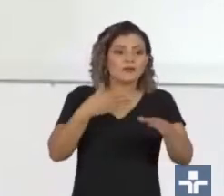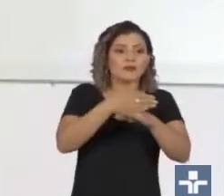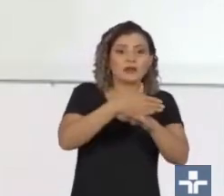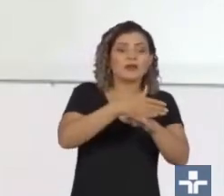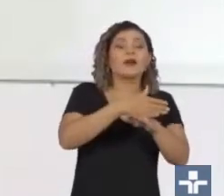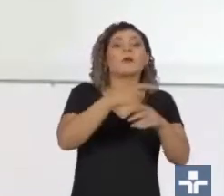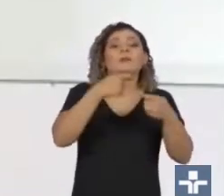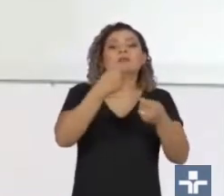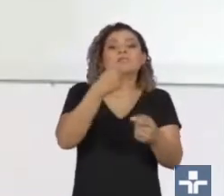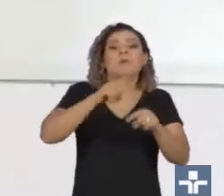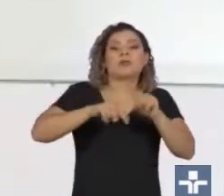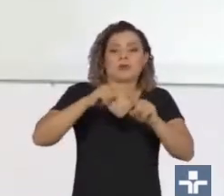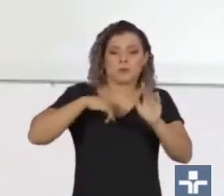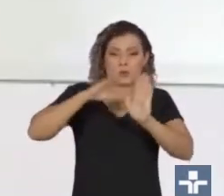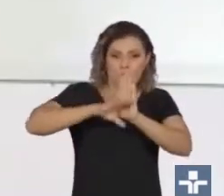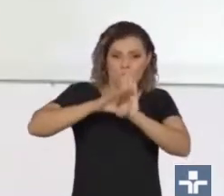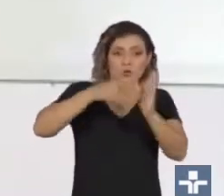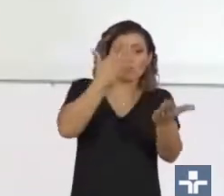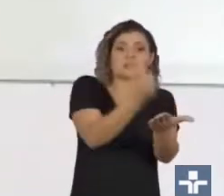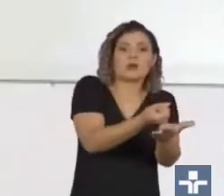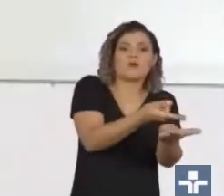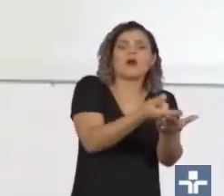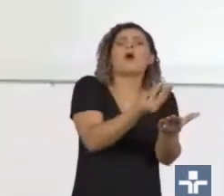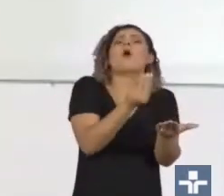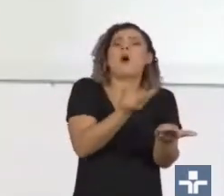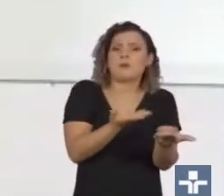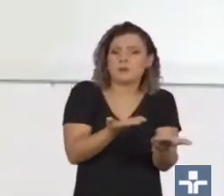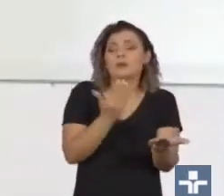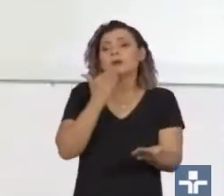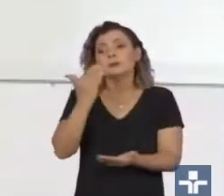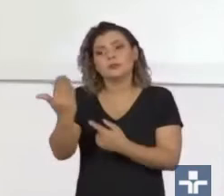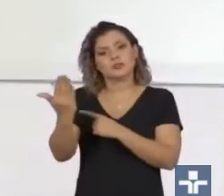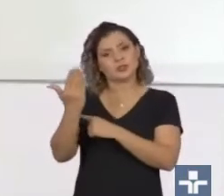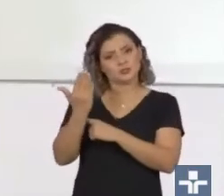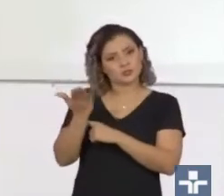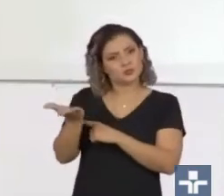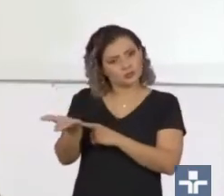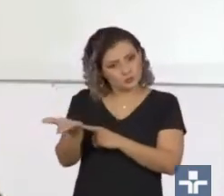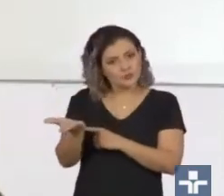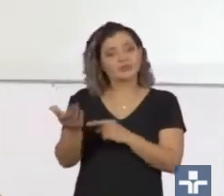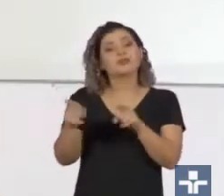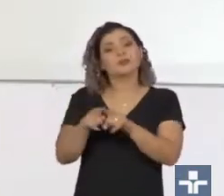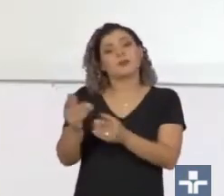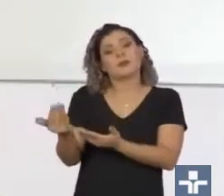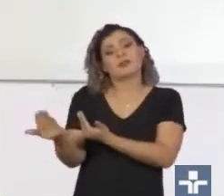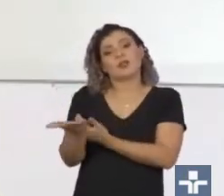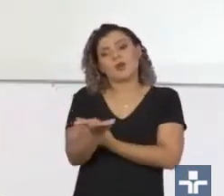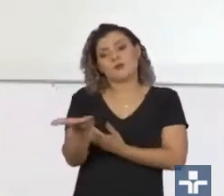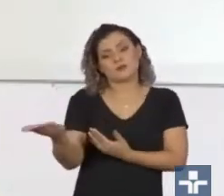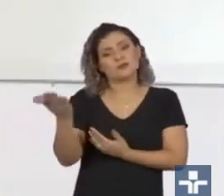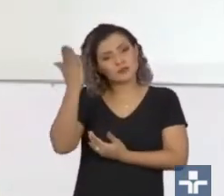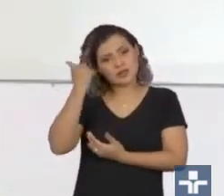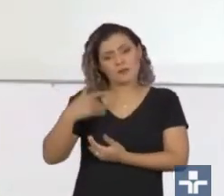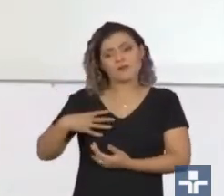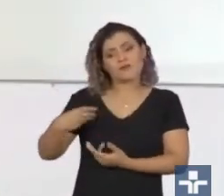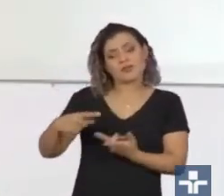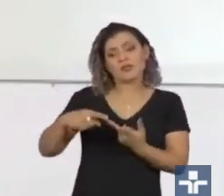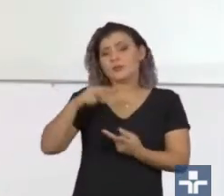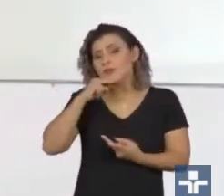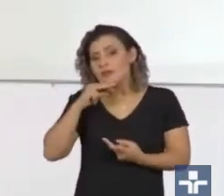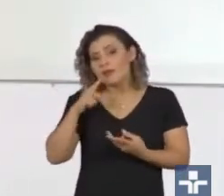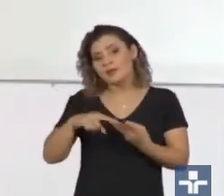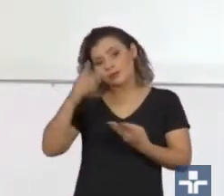anexar algum material. Então, aí vale pedir ajuda para os mais novos, né? Para os filhos, até mesmo